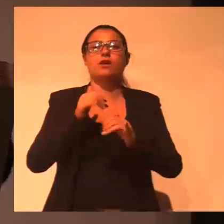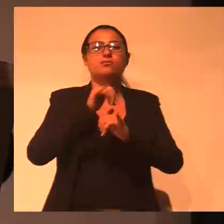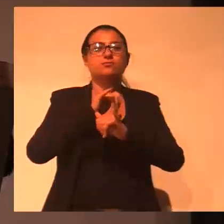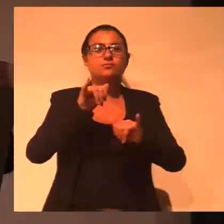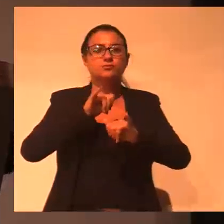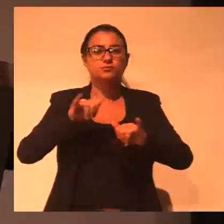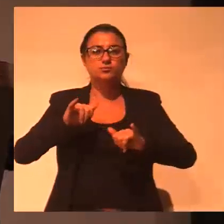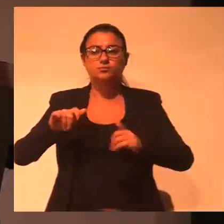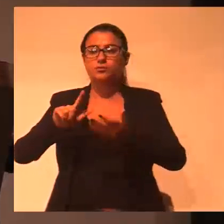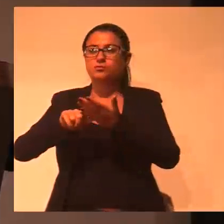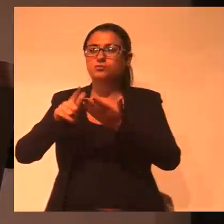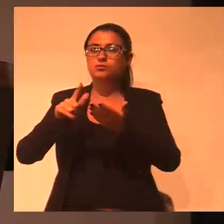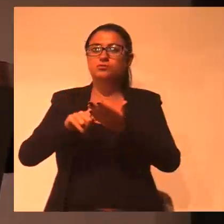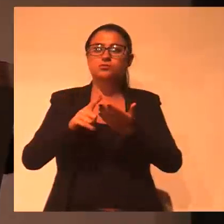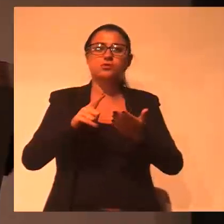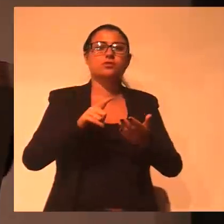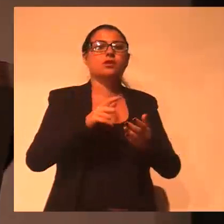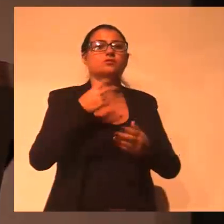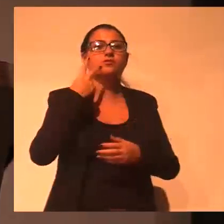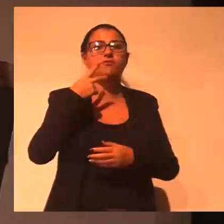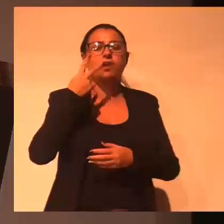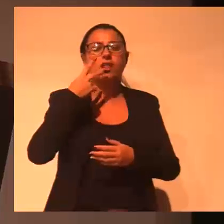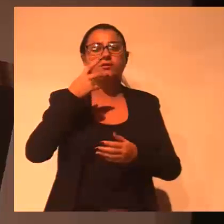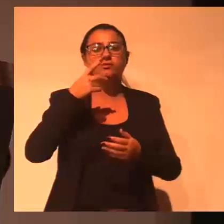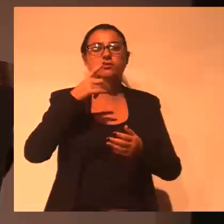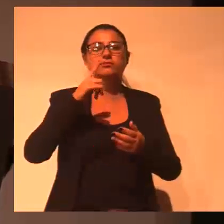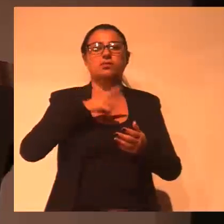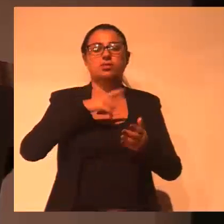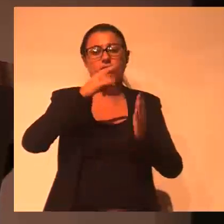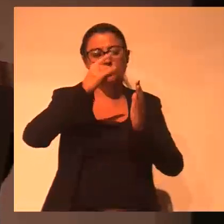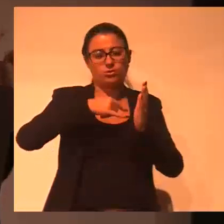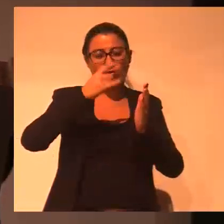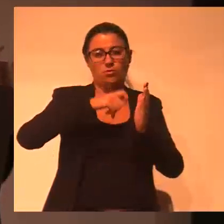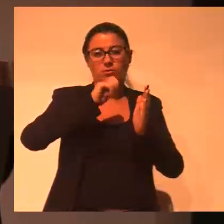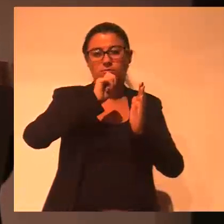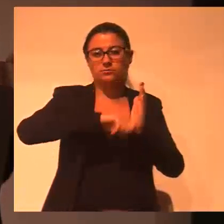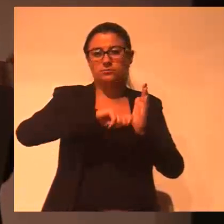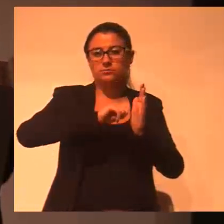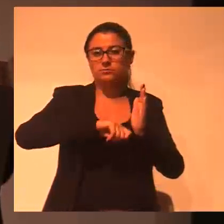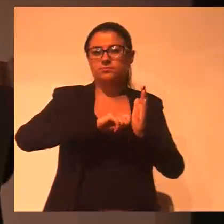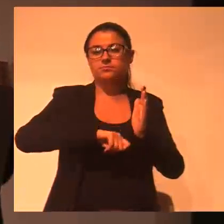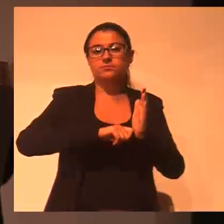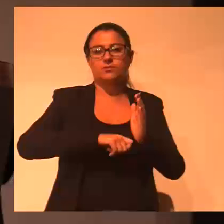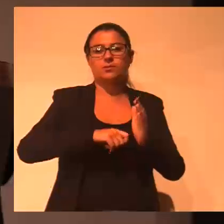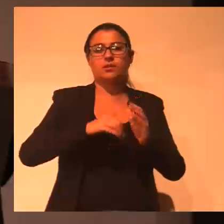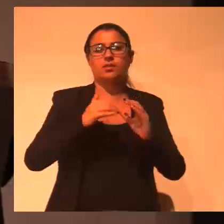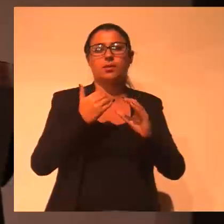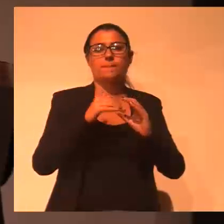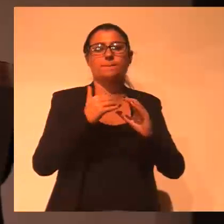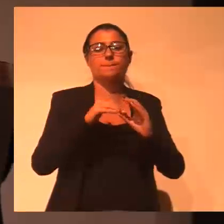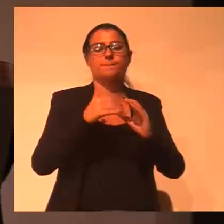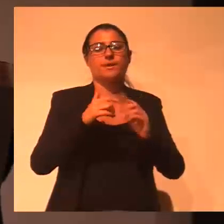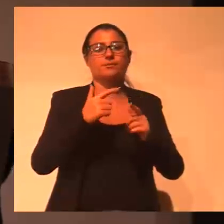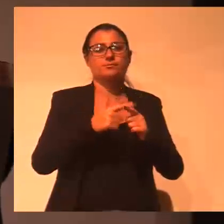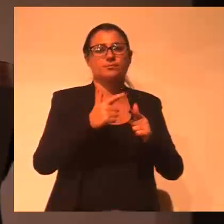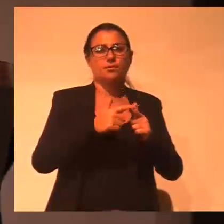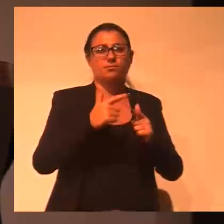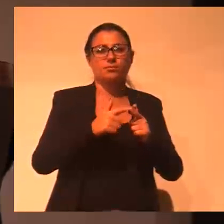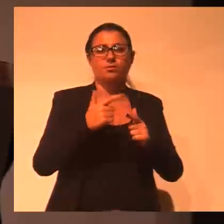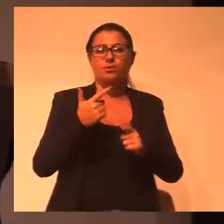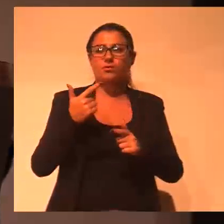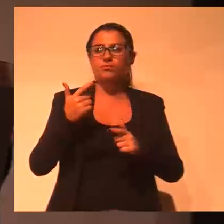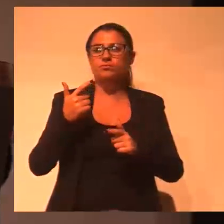imprensa, sobre isso, e os demais vereadores por escrito, que acho que com o e-mail a gente teve alguns problemas aí, de um não pôde ver, o outro não teve